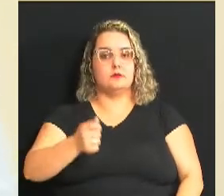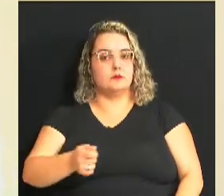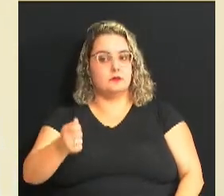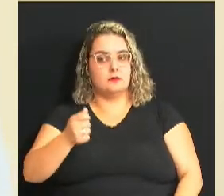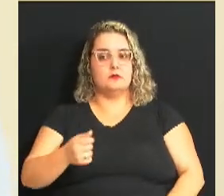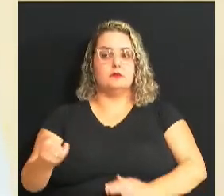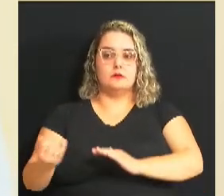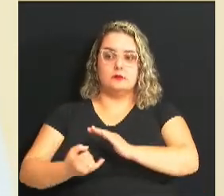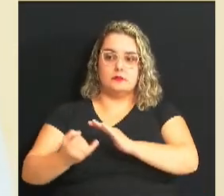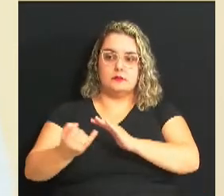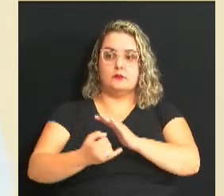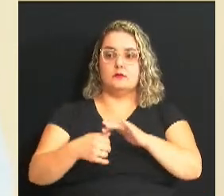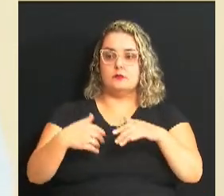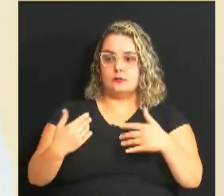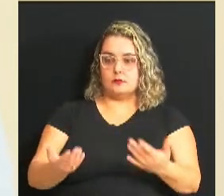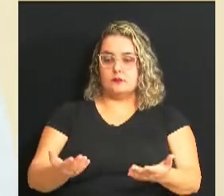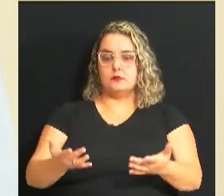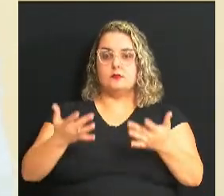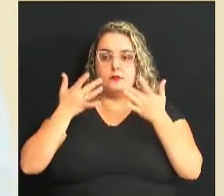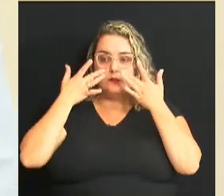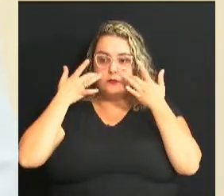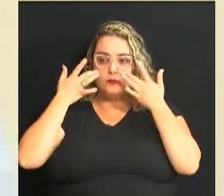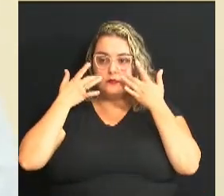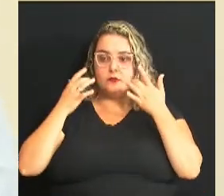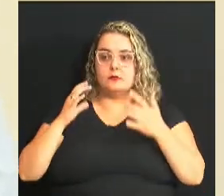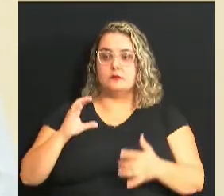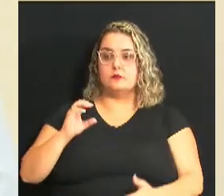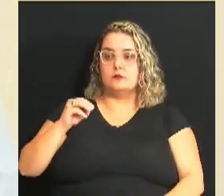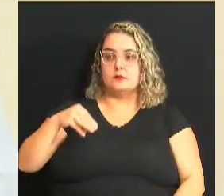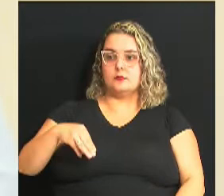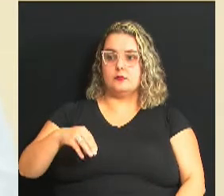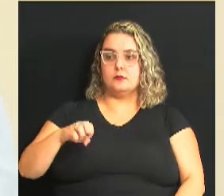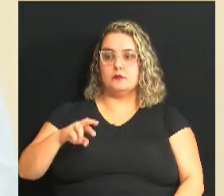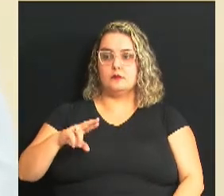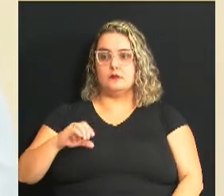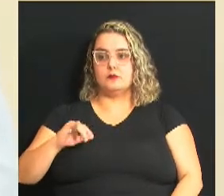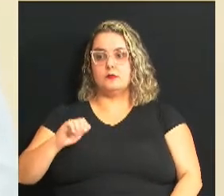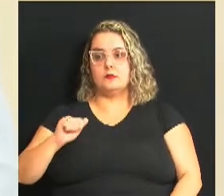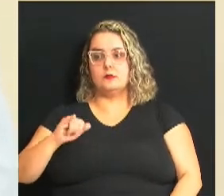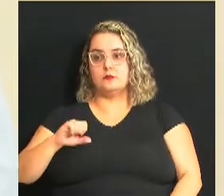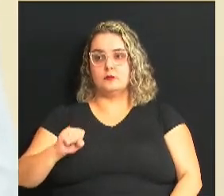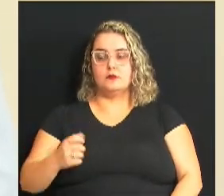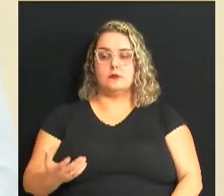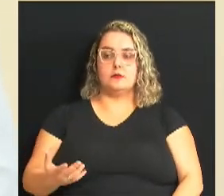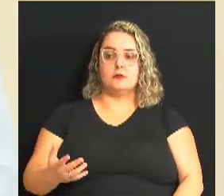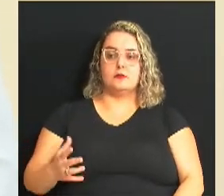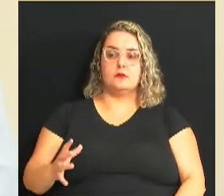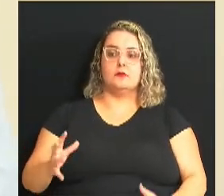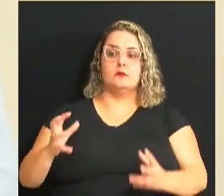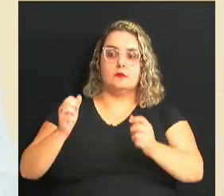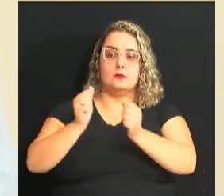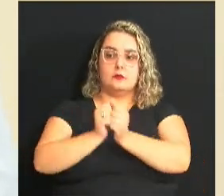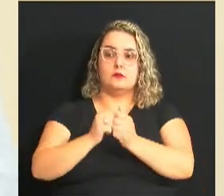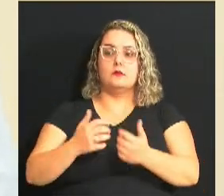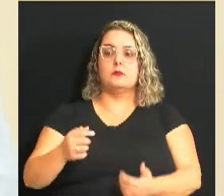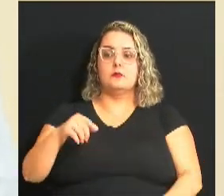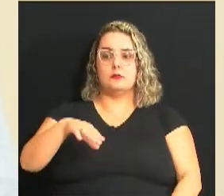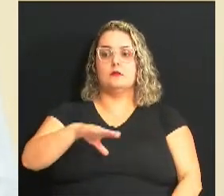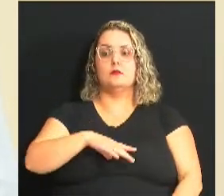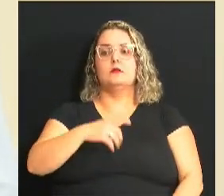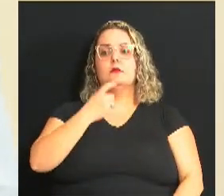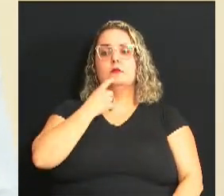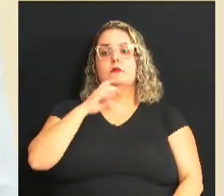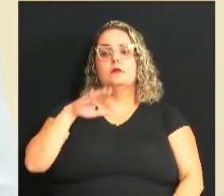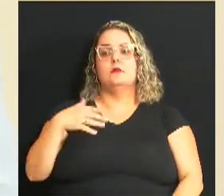instituições e mesmo teatros comerciais que compõem uma rede aqui na cidade. Eu acho que quando a gente é questionado